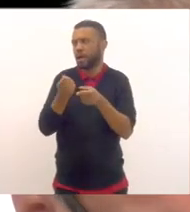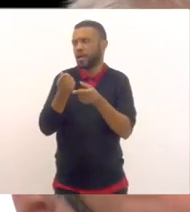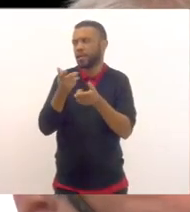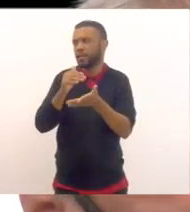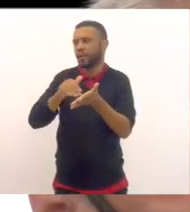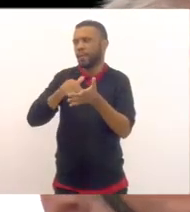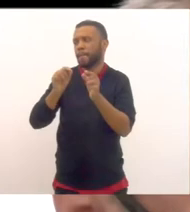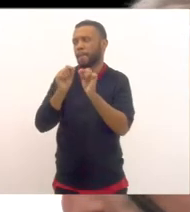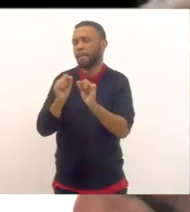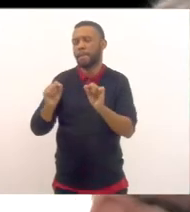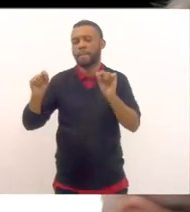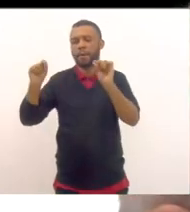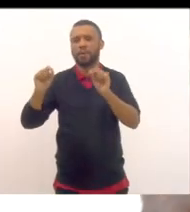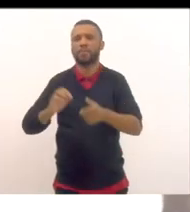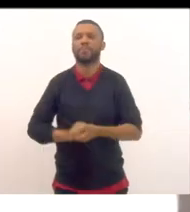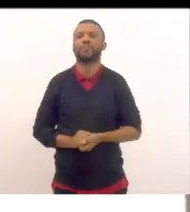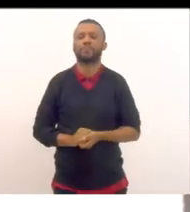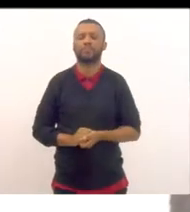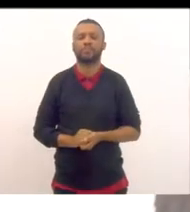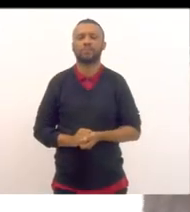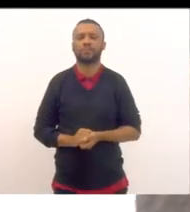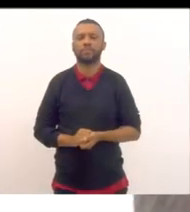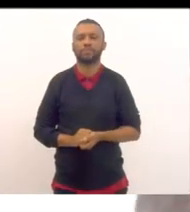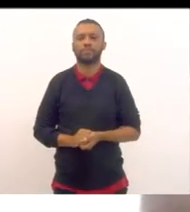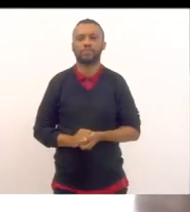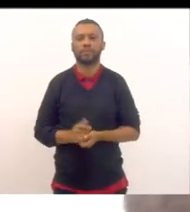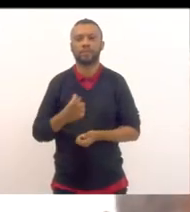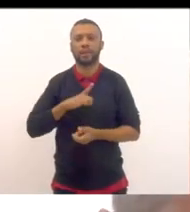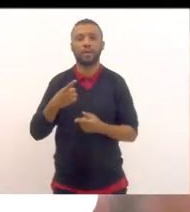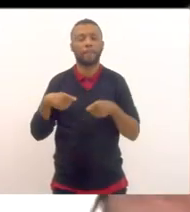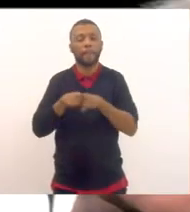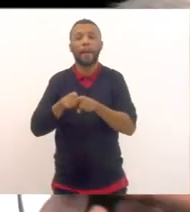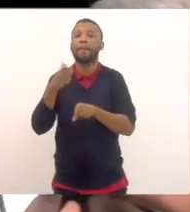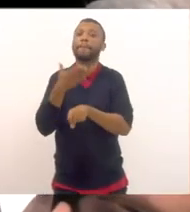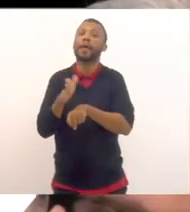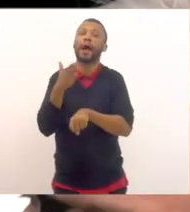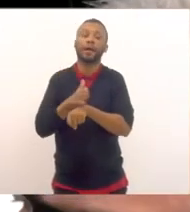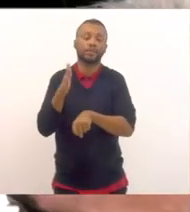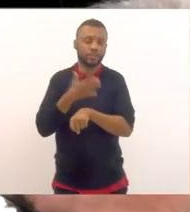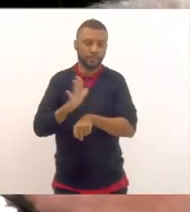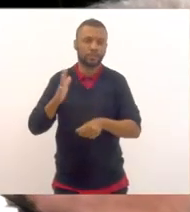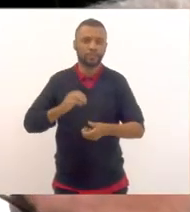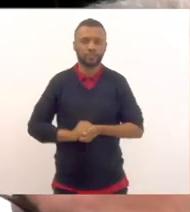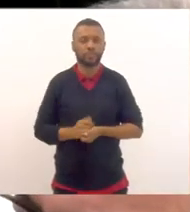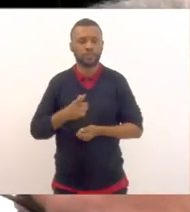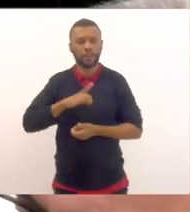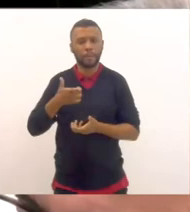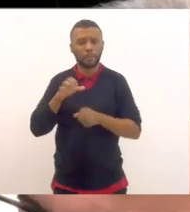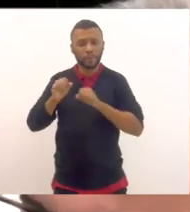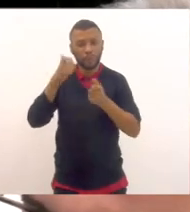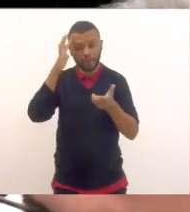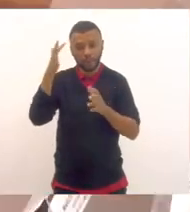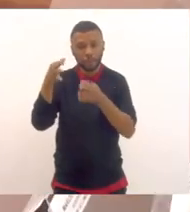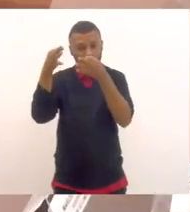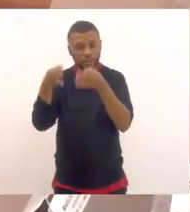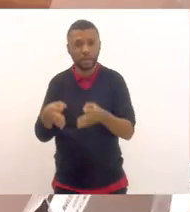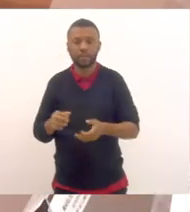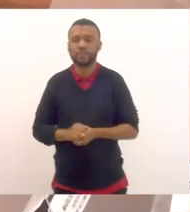alternativas é que se buscam para poder entrar nessa nessa parte prática buscando uma solução mais concreto